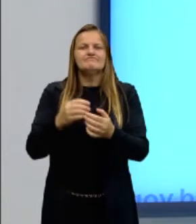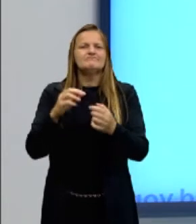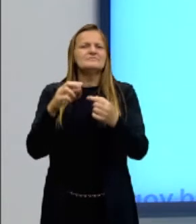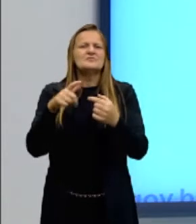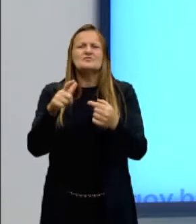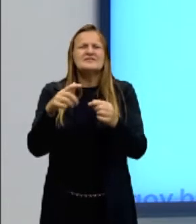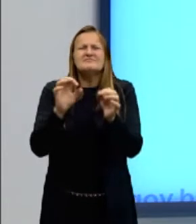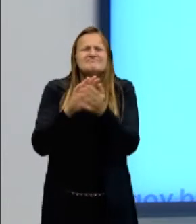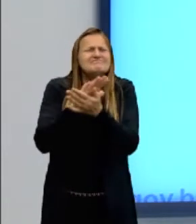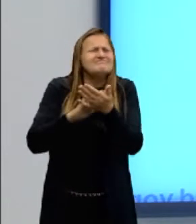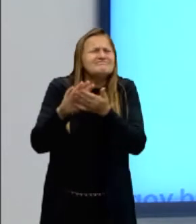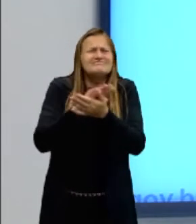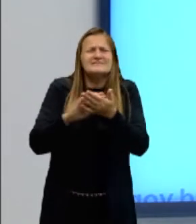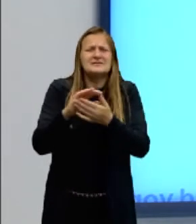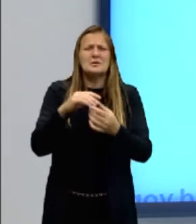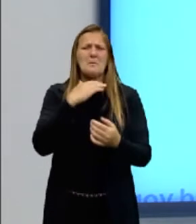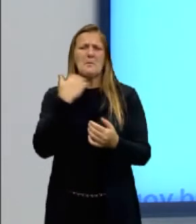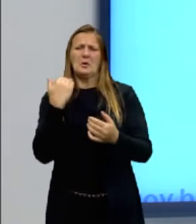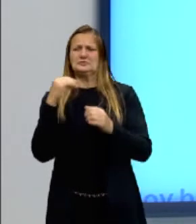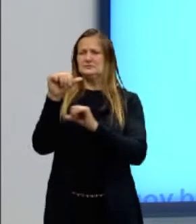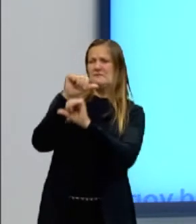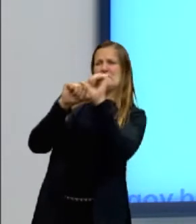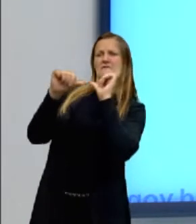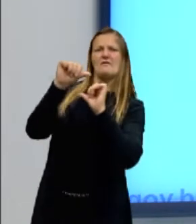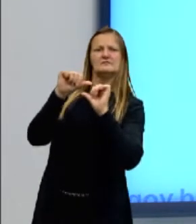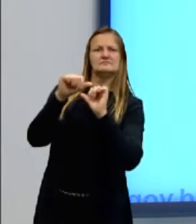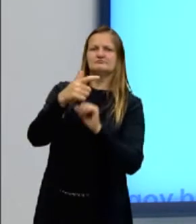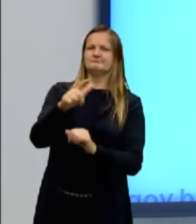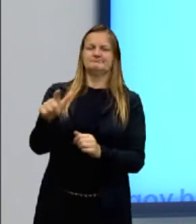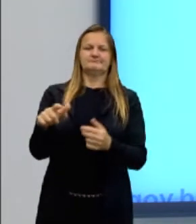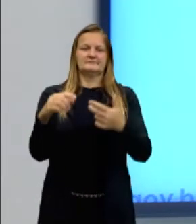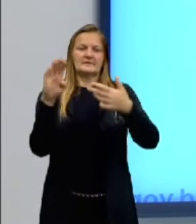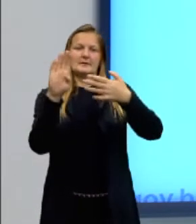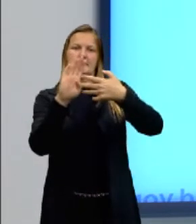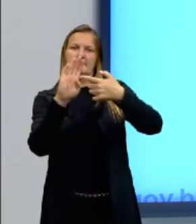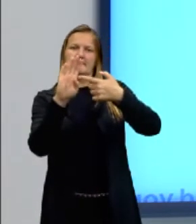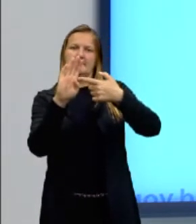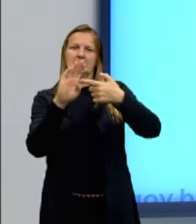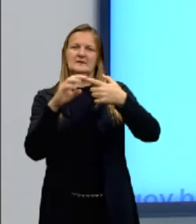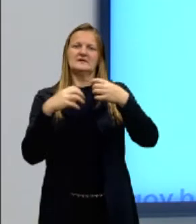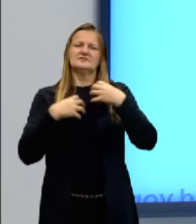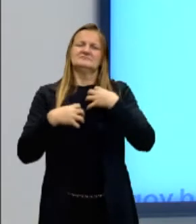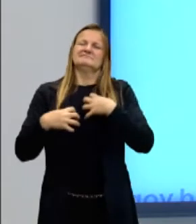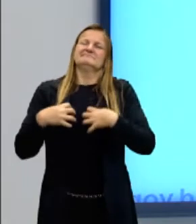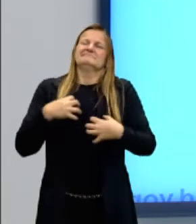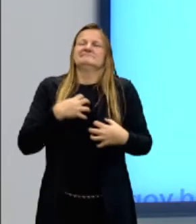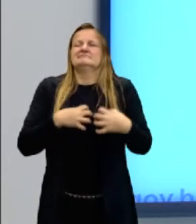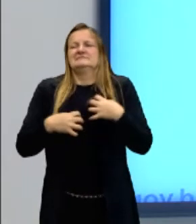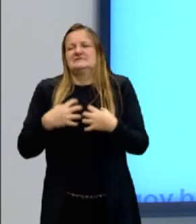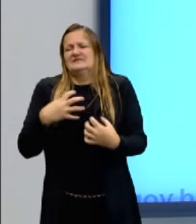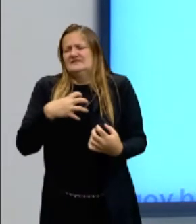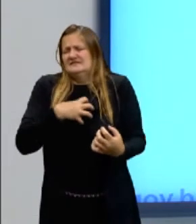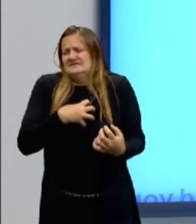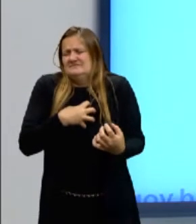irreversibilidade da Morte letra b a melancolia que frustra a possibilidade